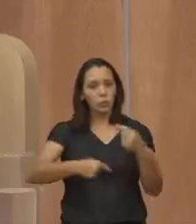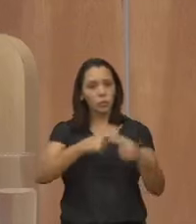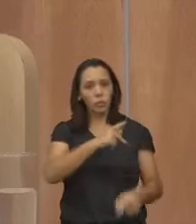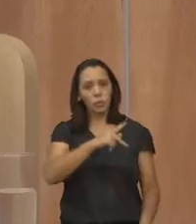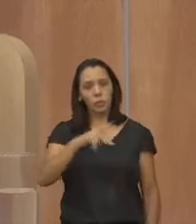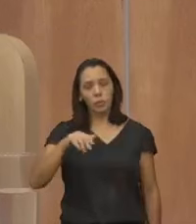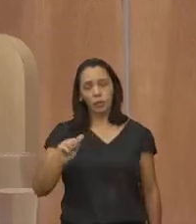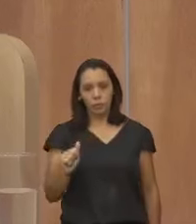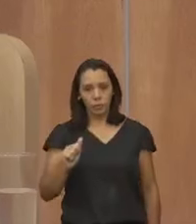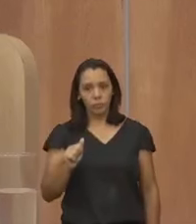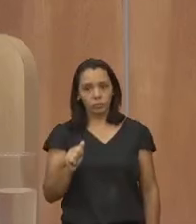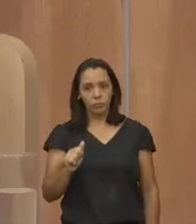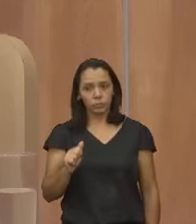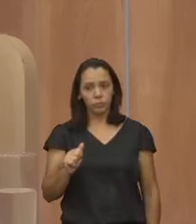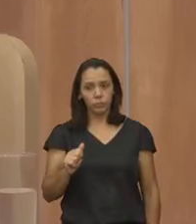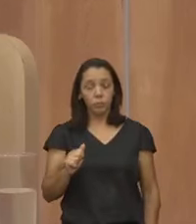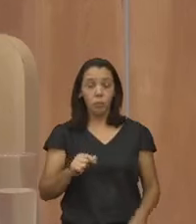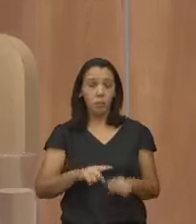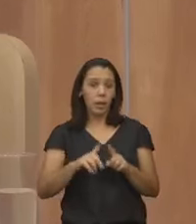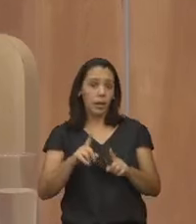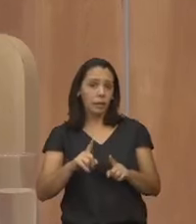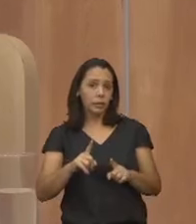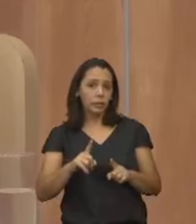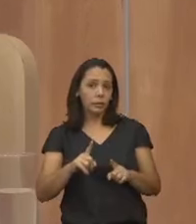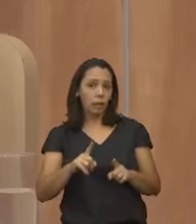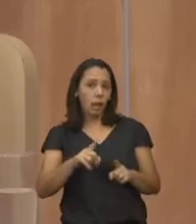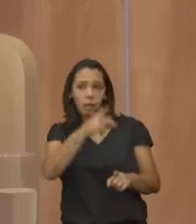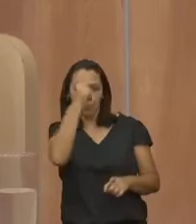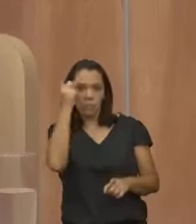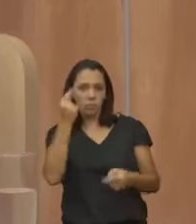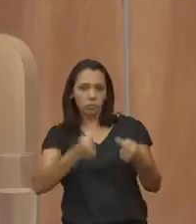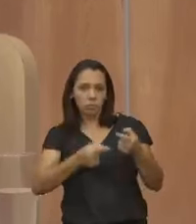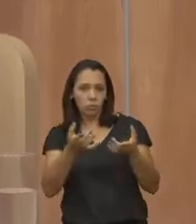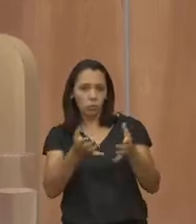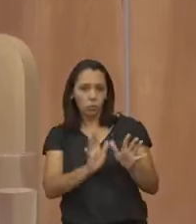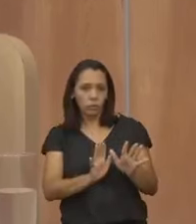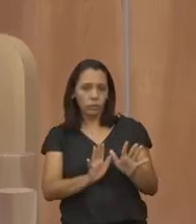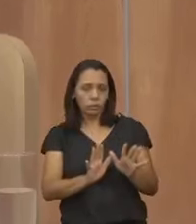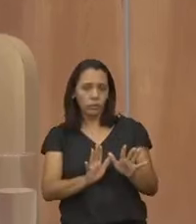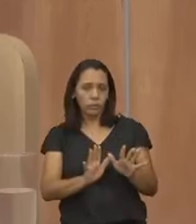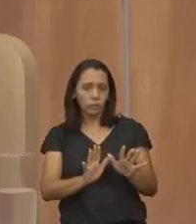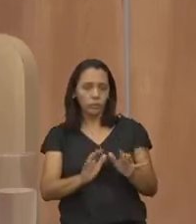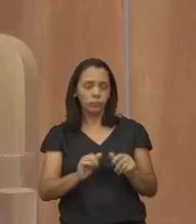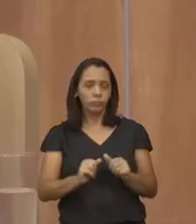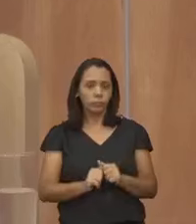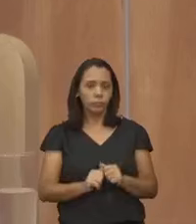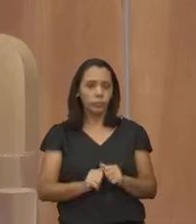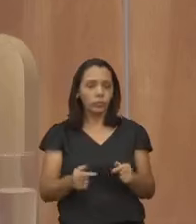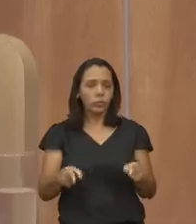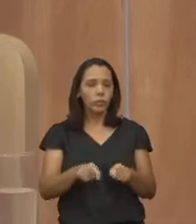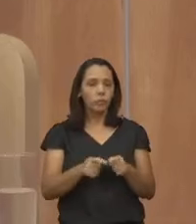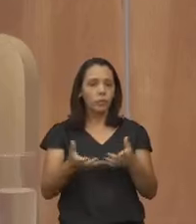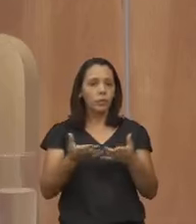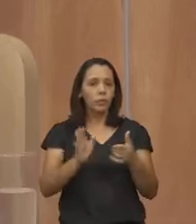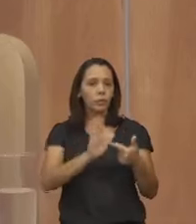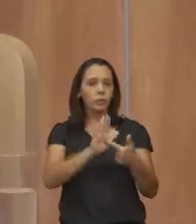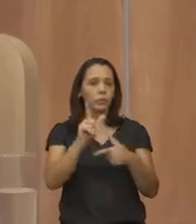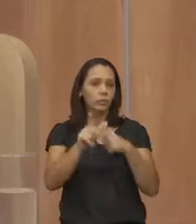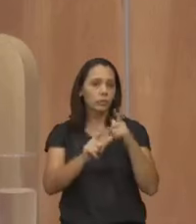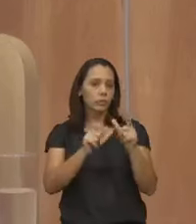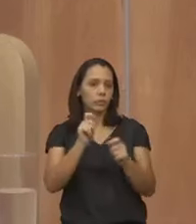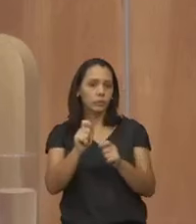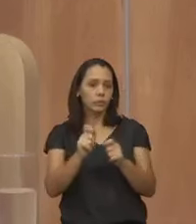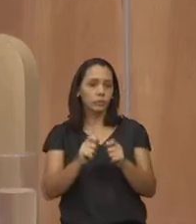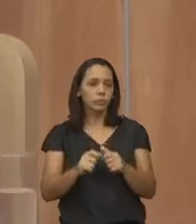turma não quer discutir no momento certo. E aí eu já quero fazer também um outro parênteses.